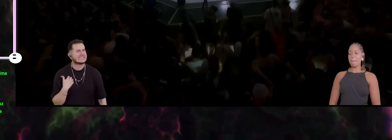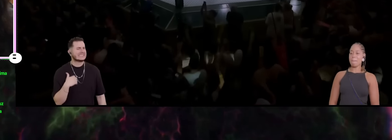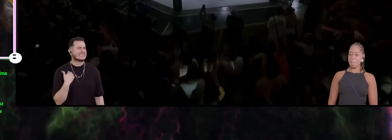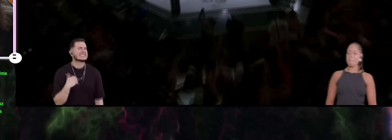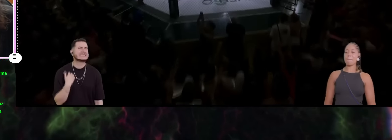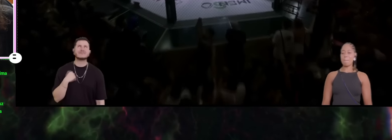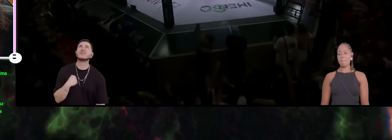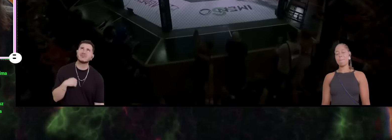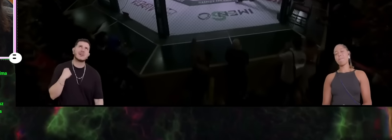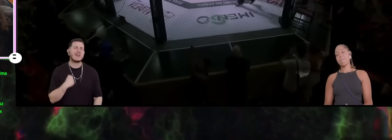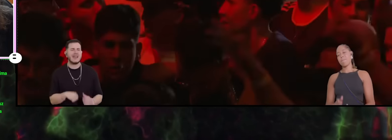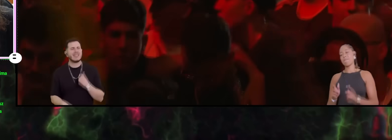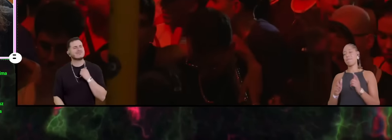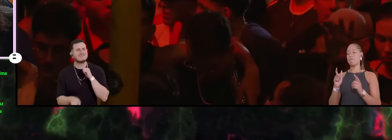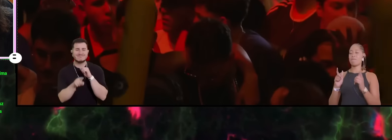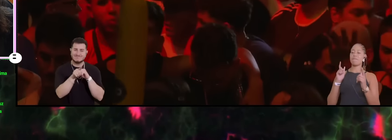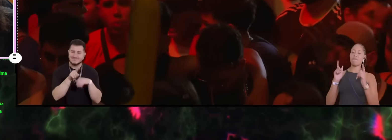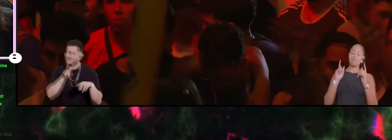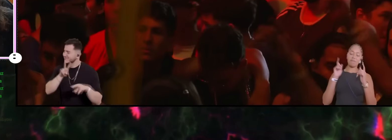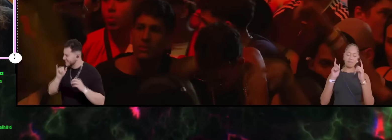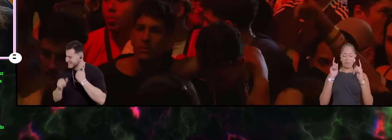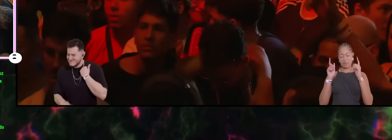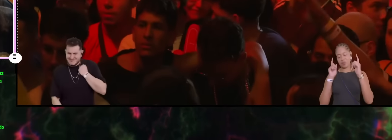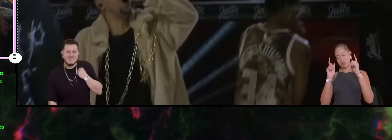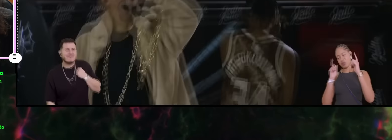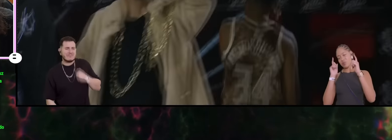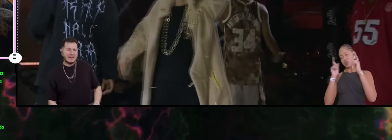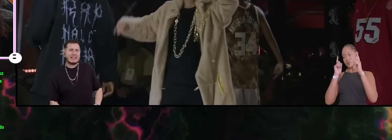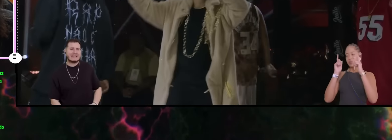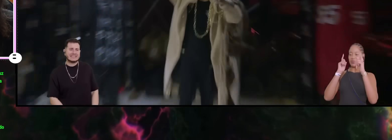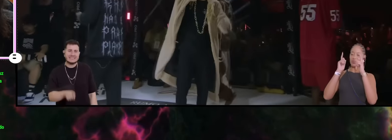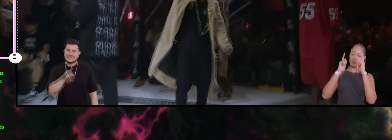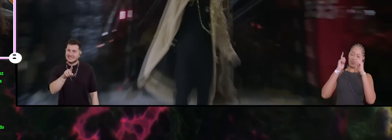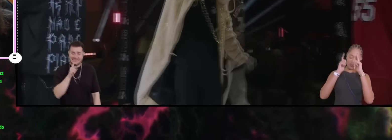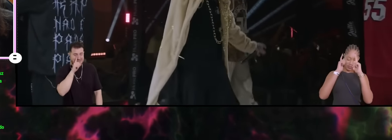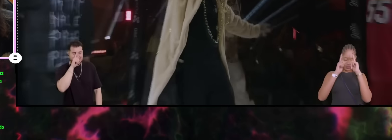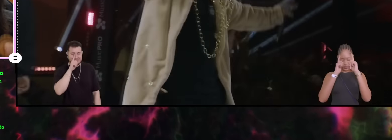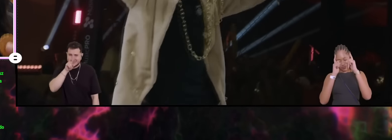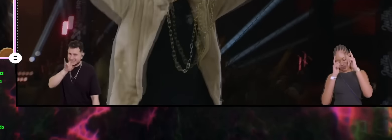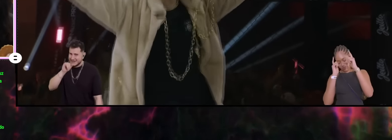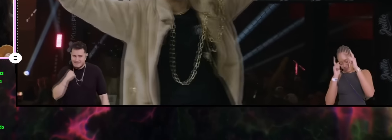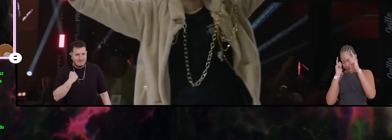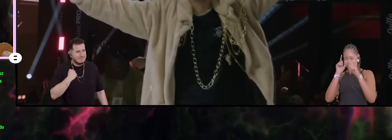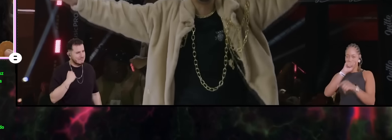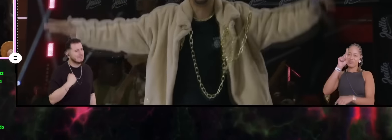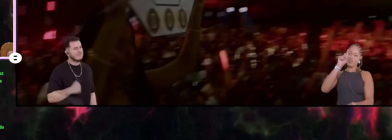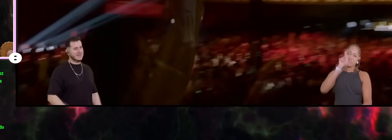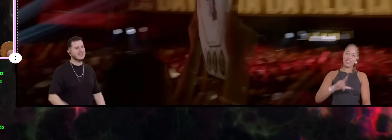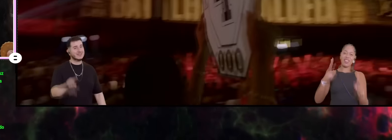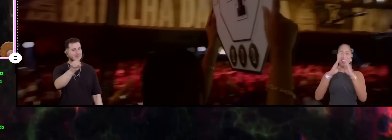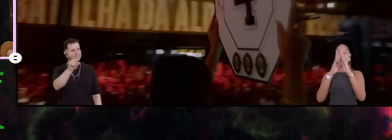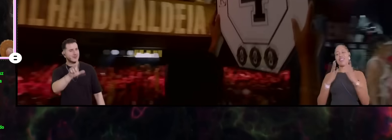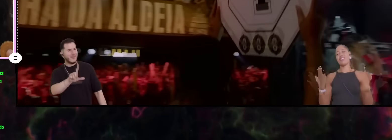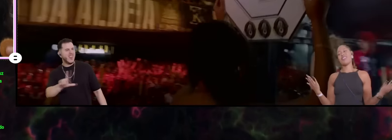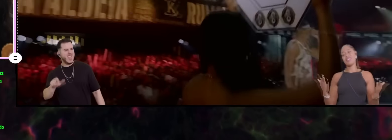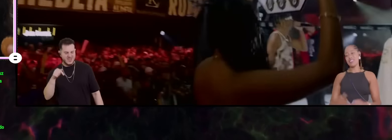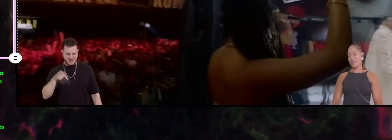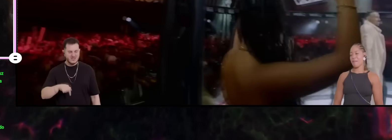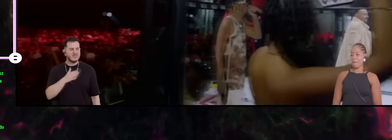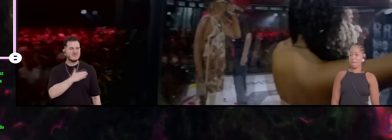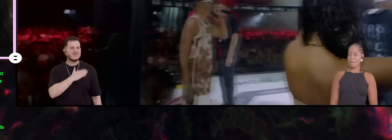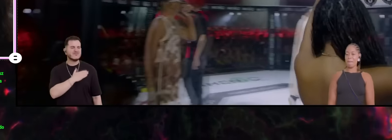caso. 1x0 Botafogo. Ih, rapaz. Ih, deu ruim pro Bahia. João, eu tô vendo na